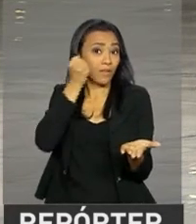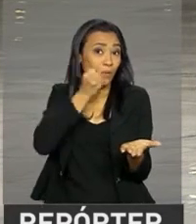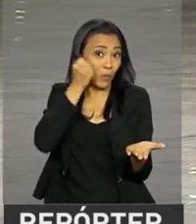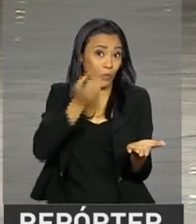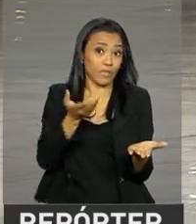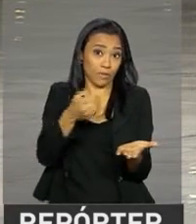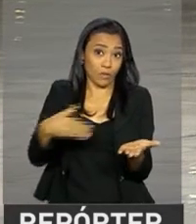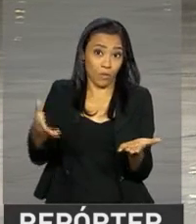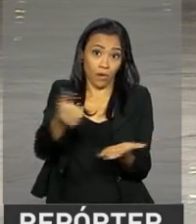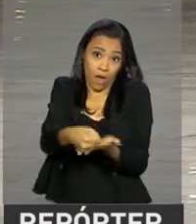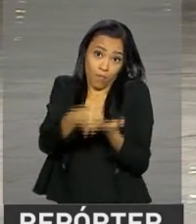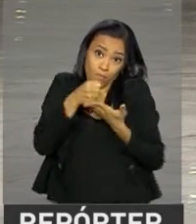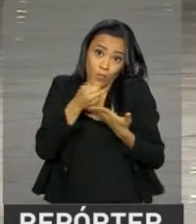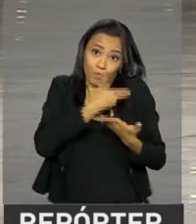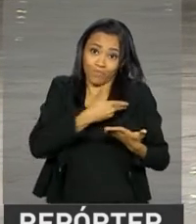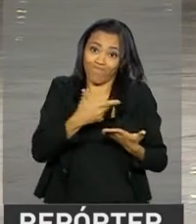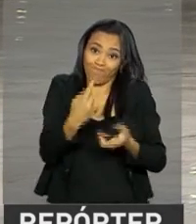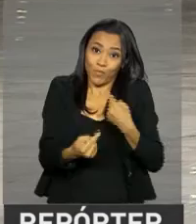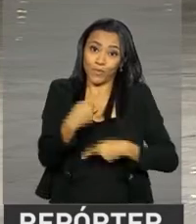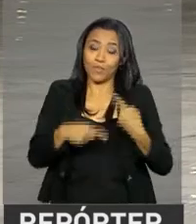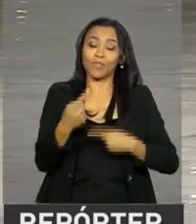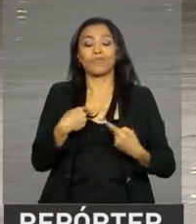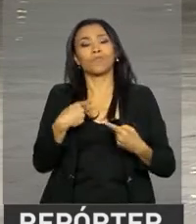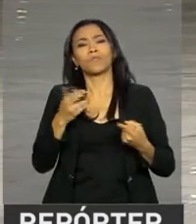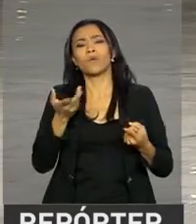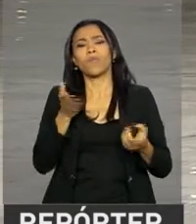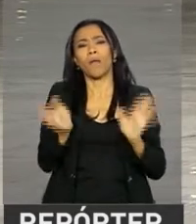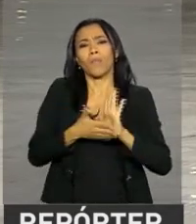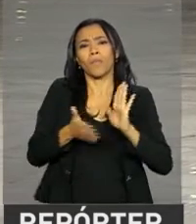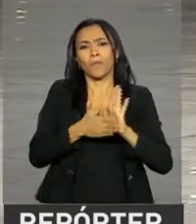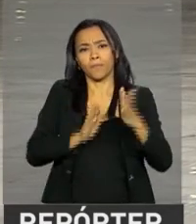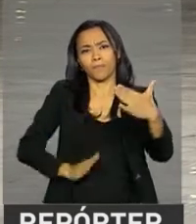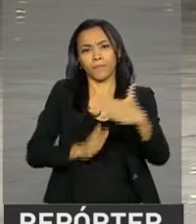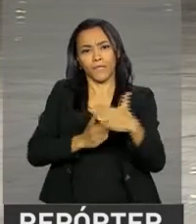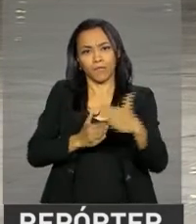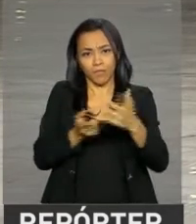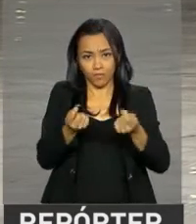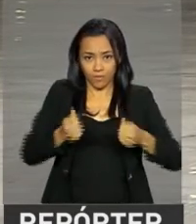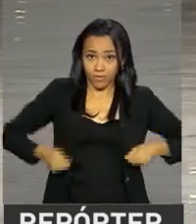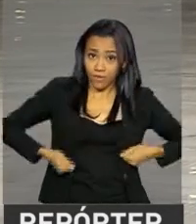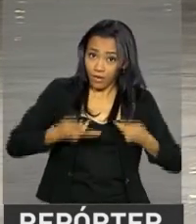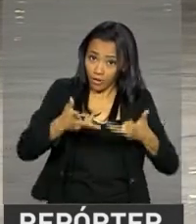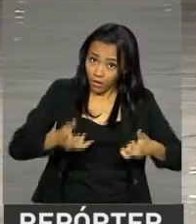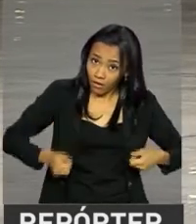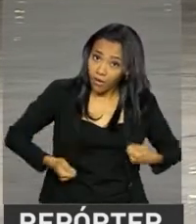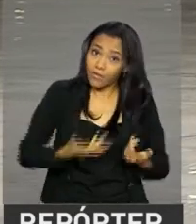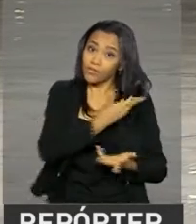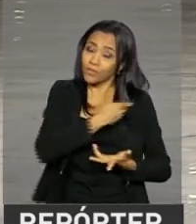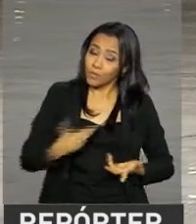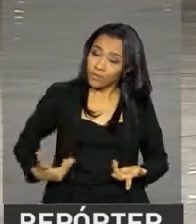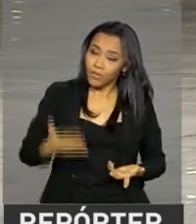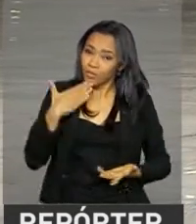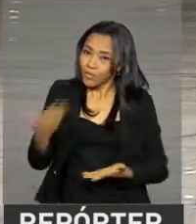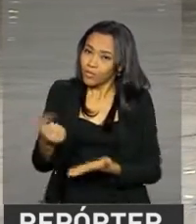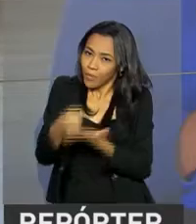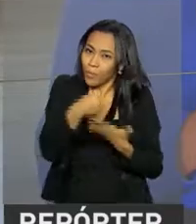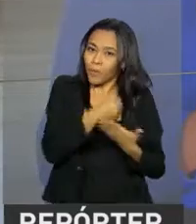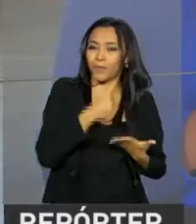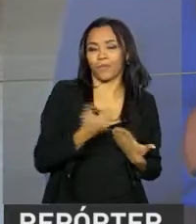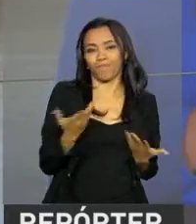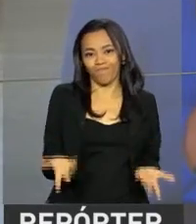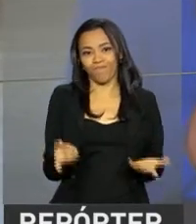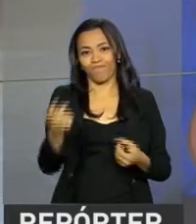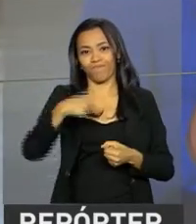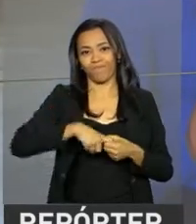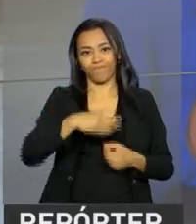desse jantar é a proposta de emenda à Constituição, que coloca um teto para o aumento dos gastos públicos. Volto com